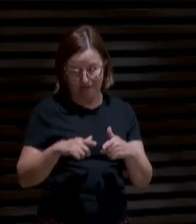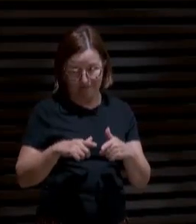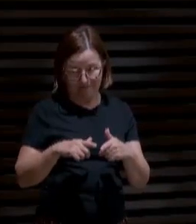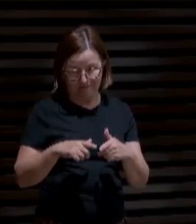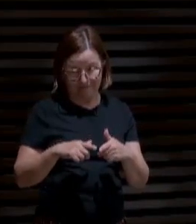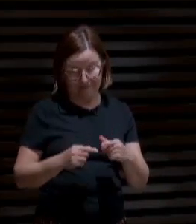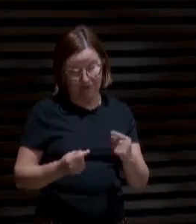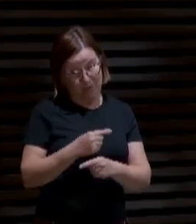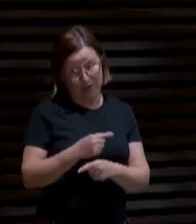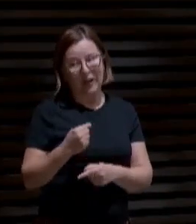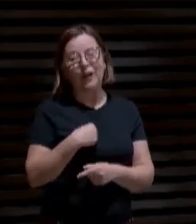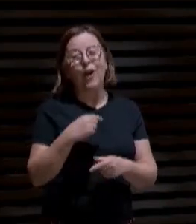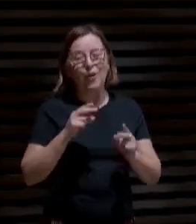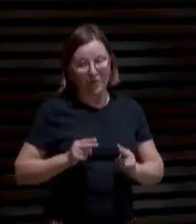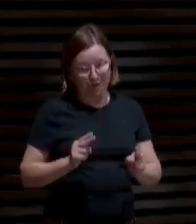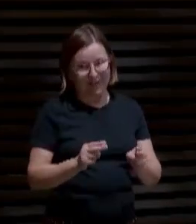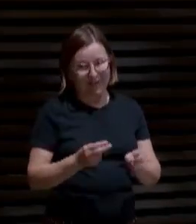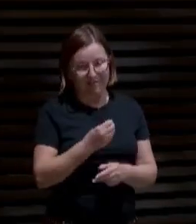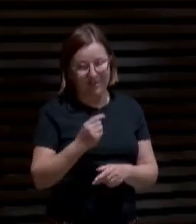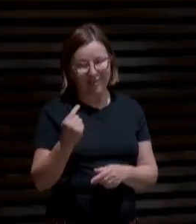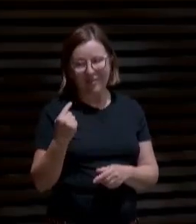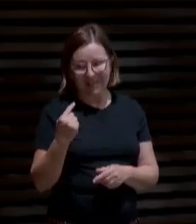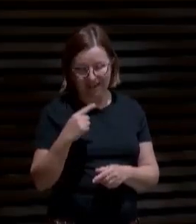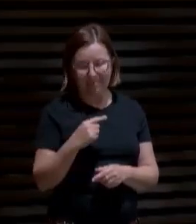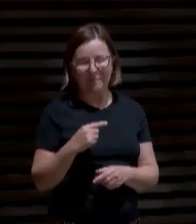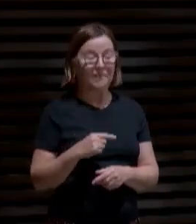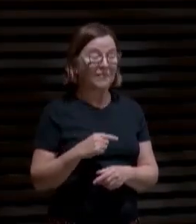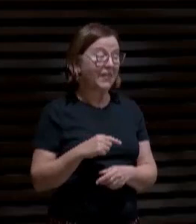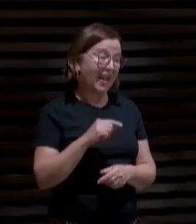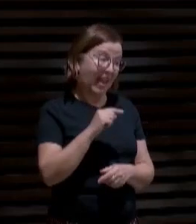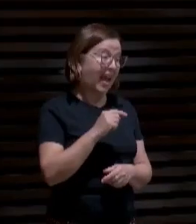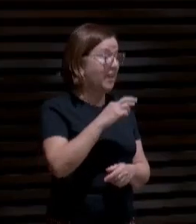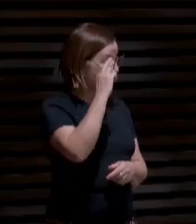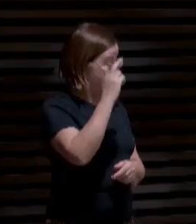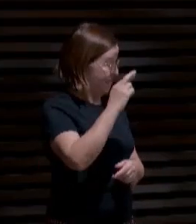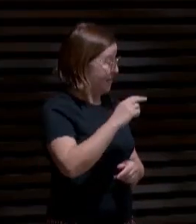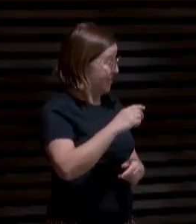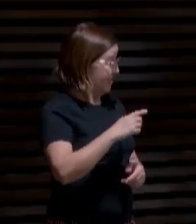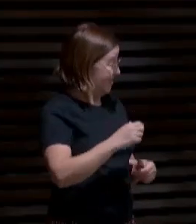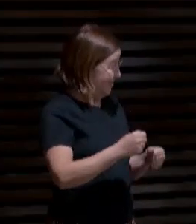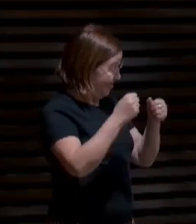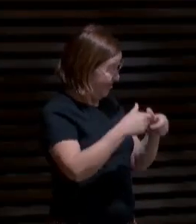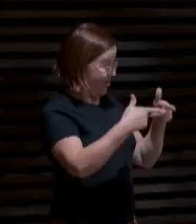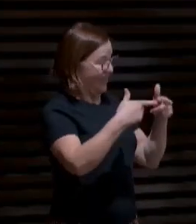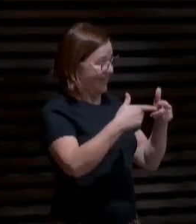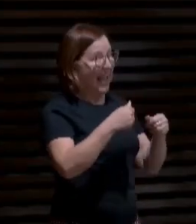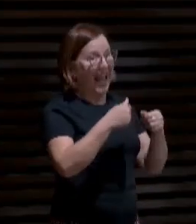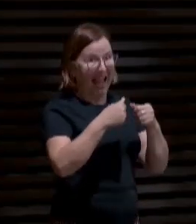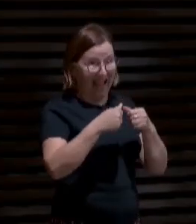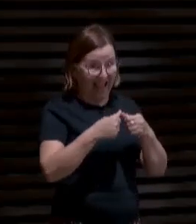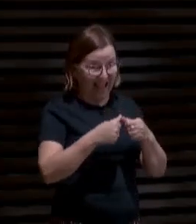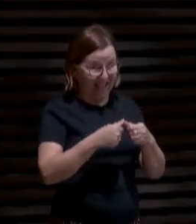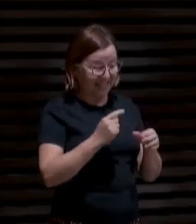lá. O senhor é um homem de sorte. Esta cidade é exatamente igual